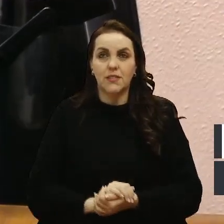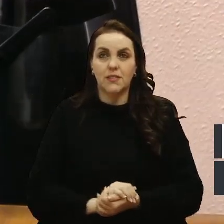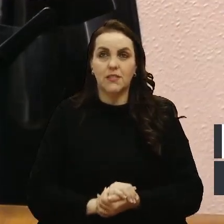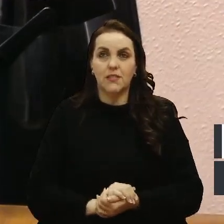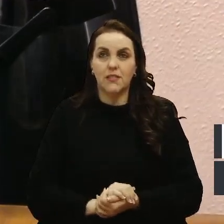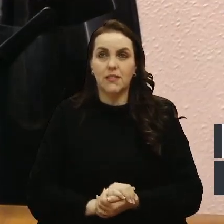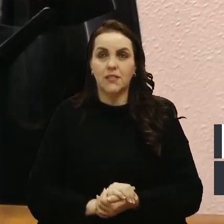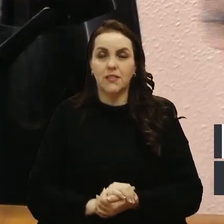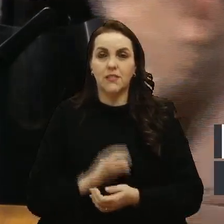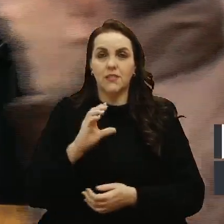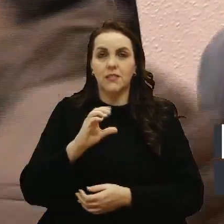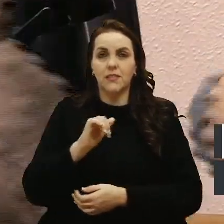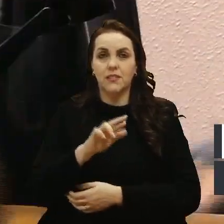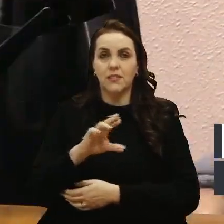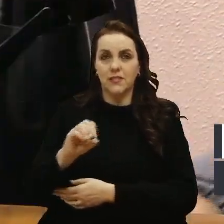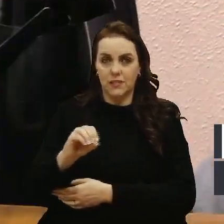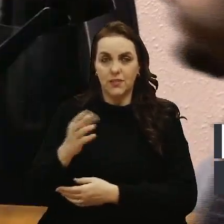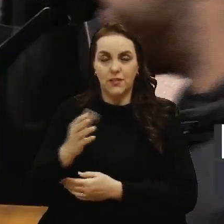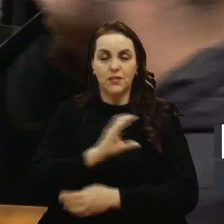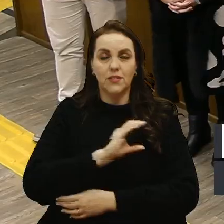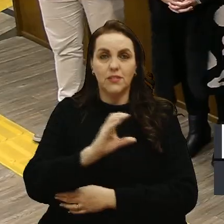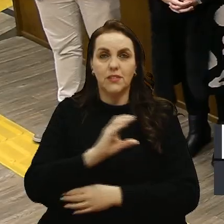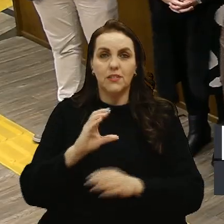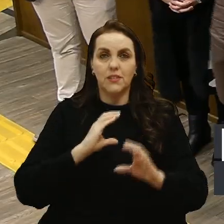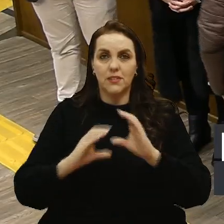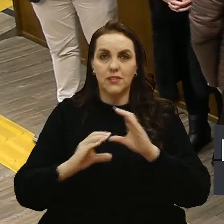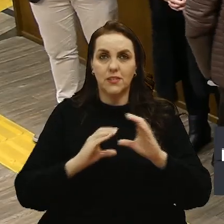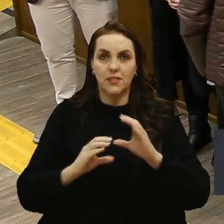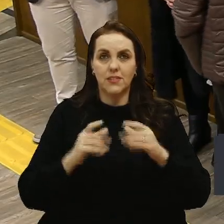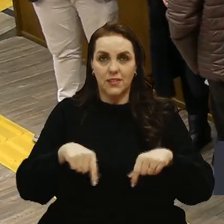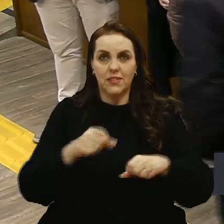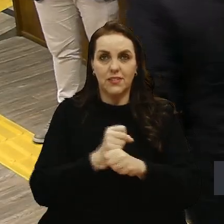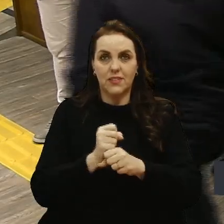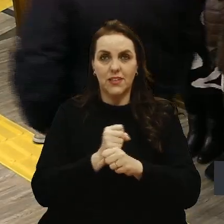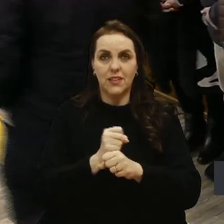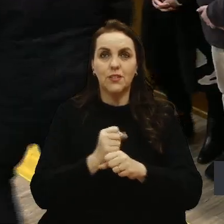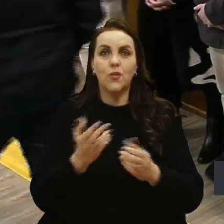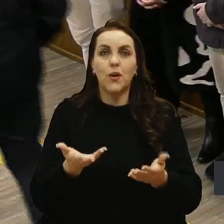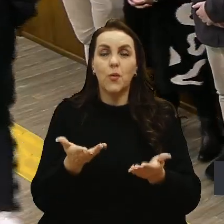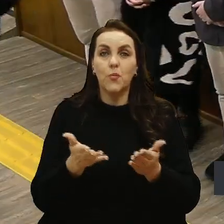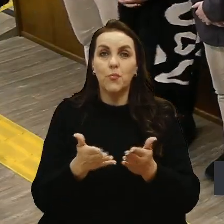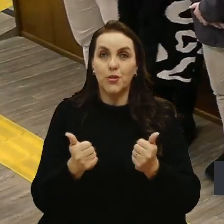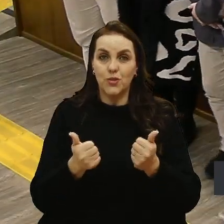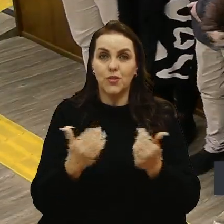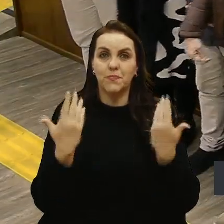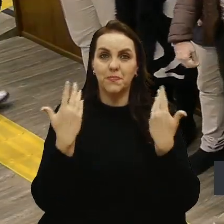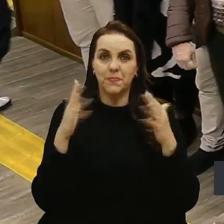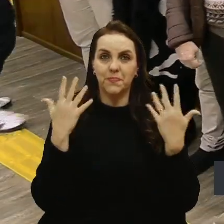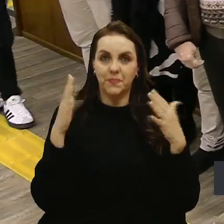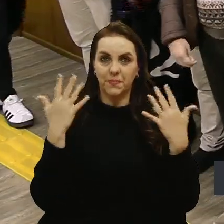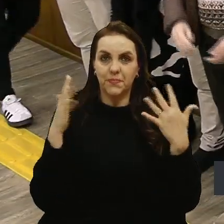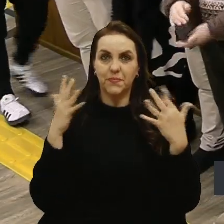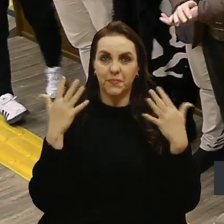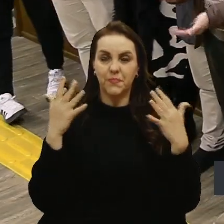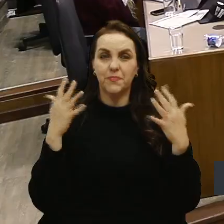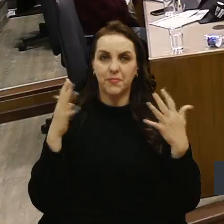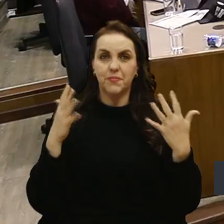nosso coordenador de comunicação esse ano. E então, assim, eu quero pedir uma salva de palmas dos colegas.